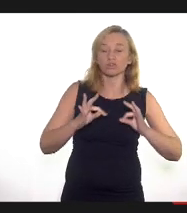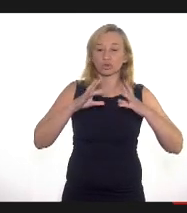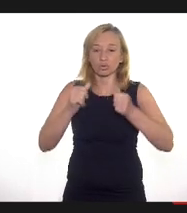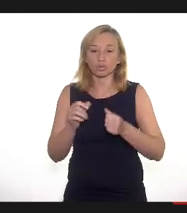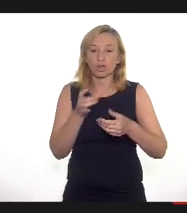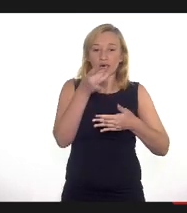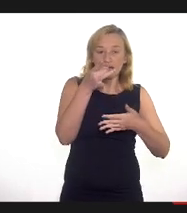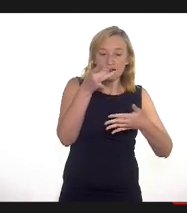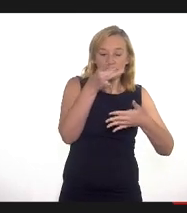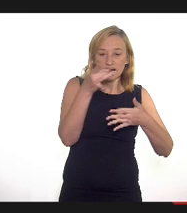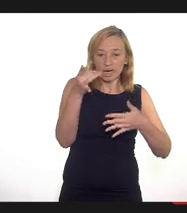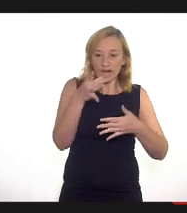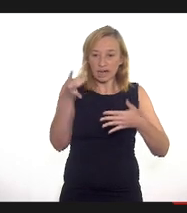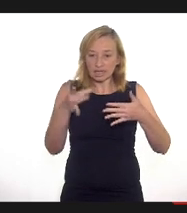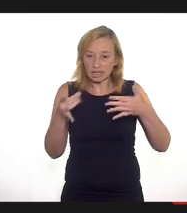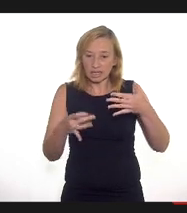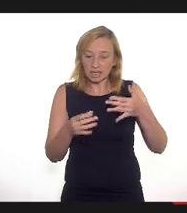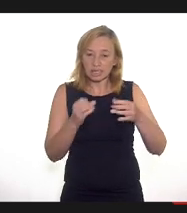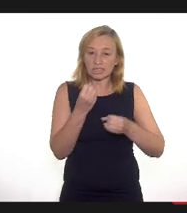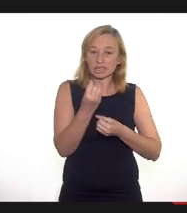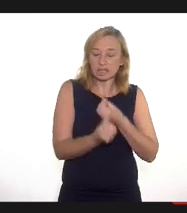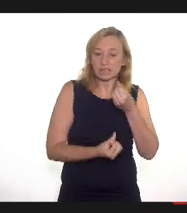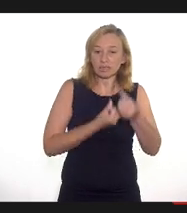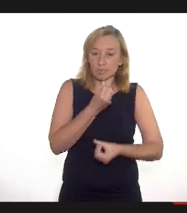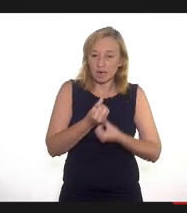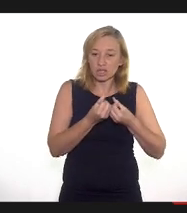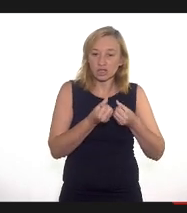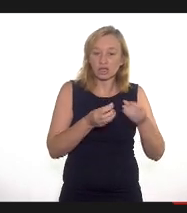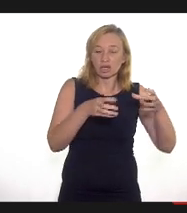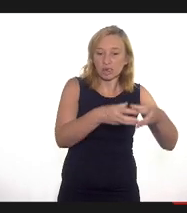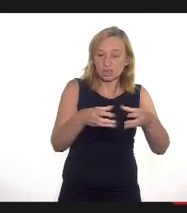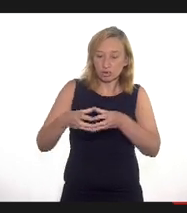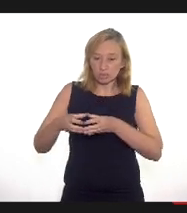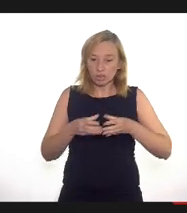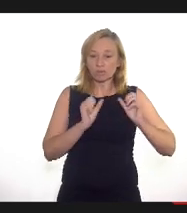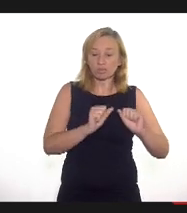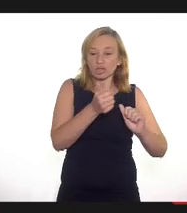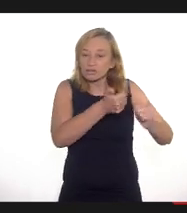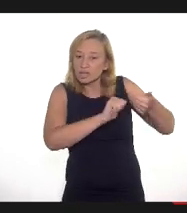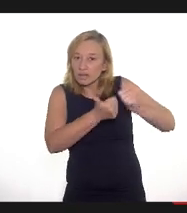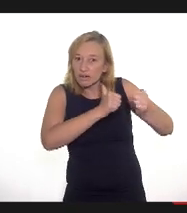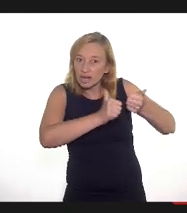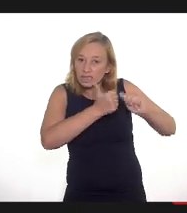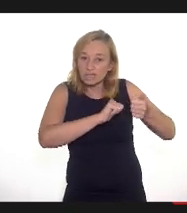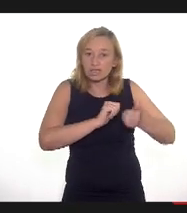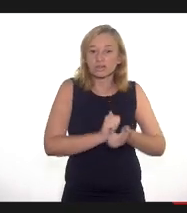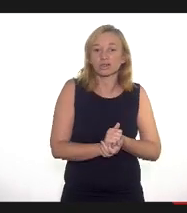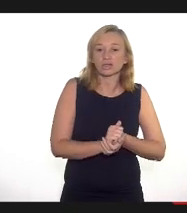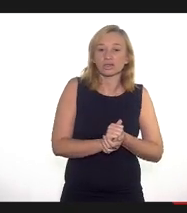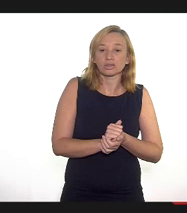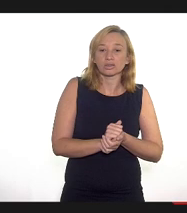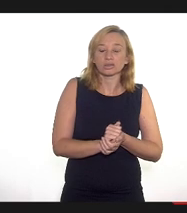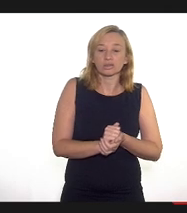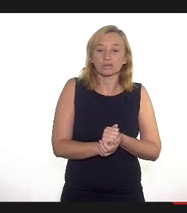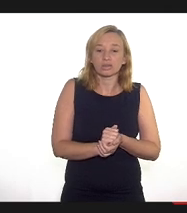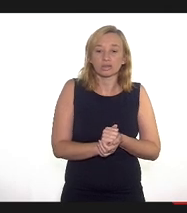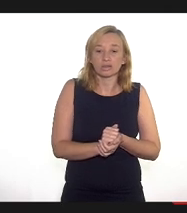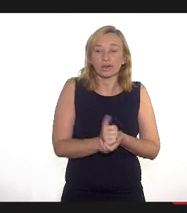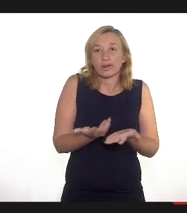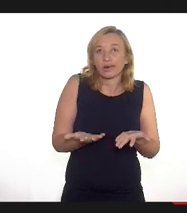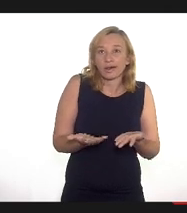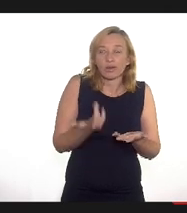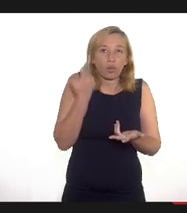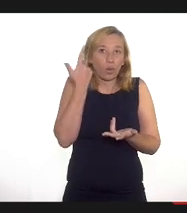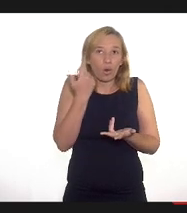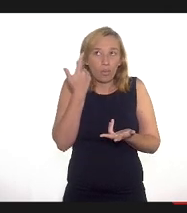e 2020.2, as unidades puderam fazer os seus processos avaliativos de forma, não vou dizer